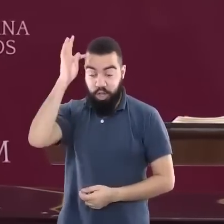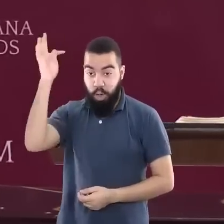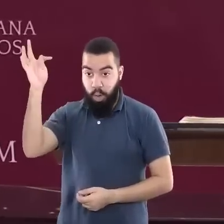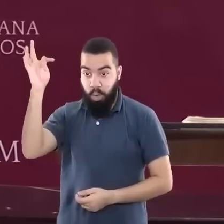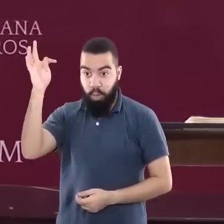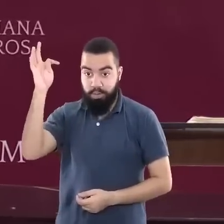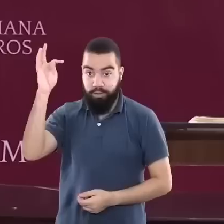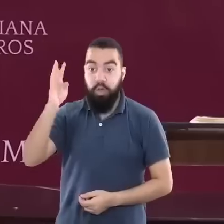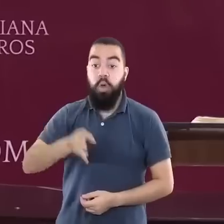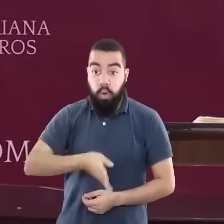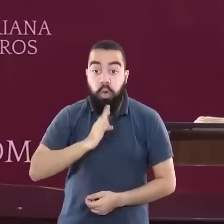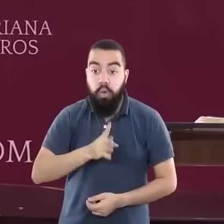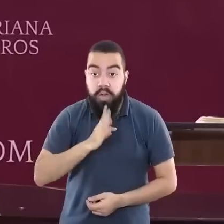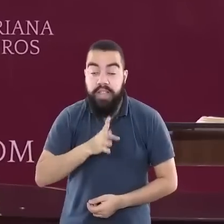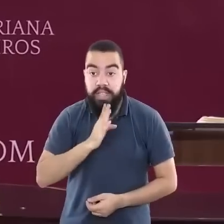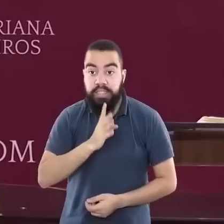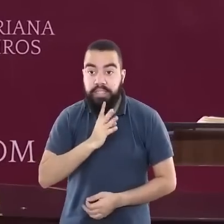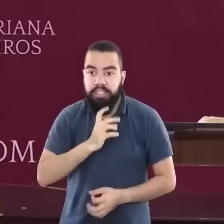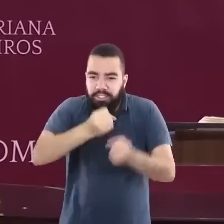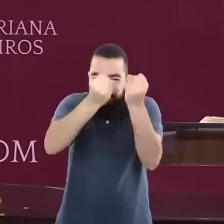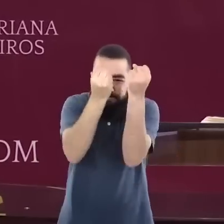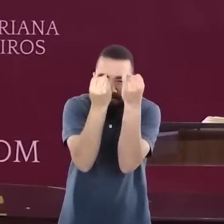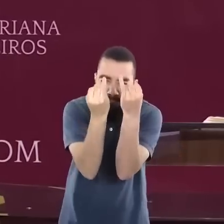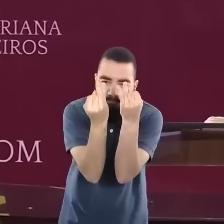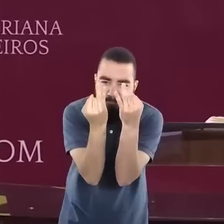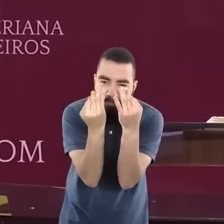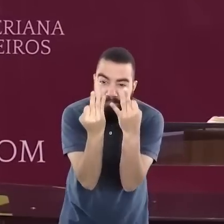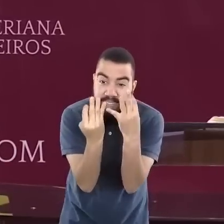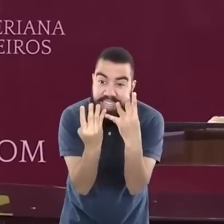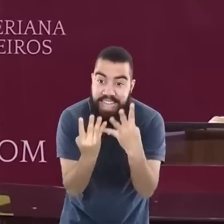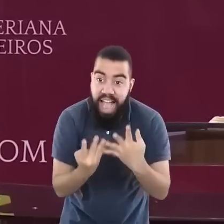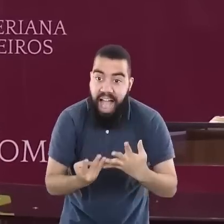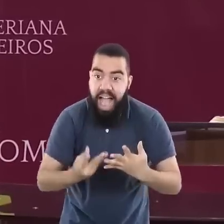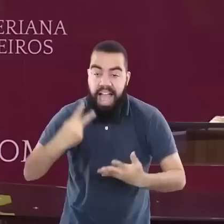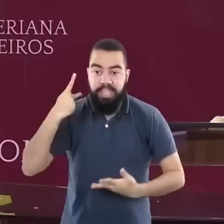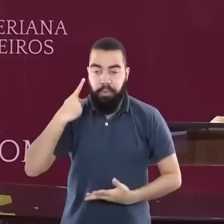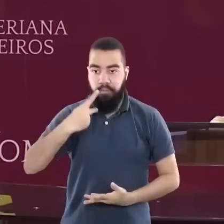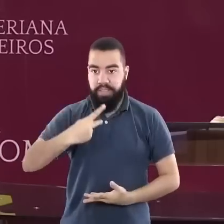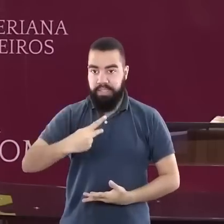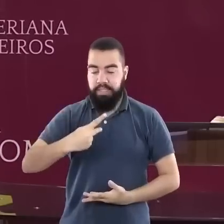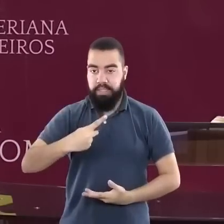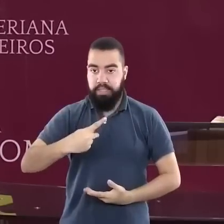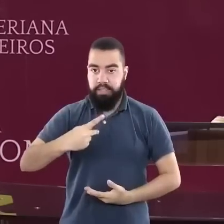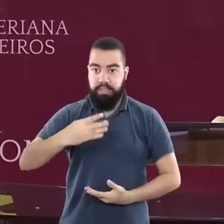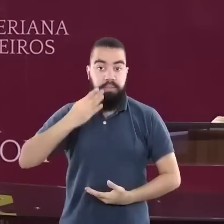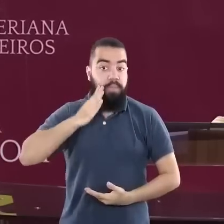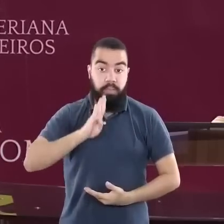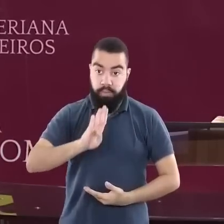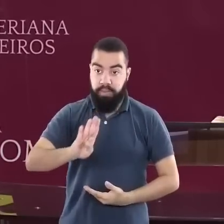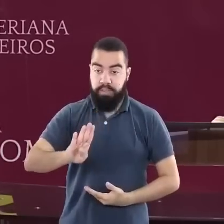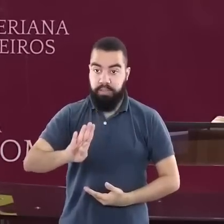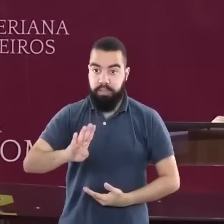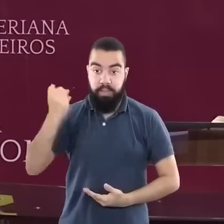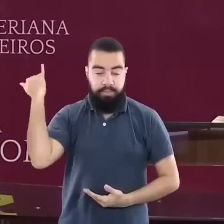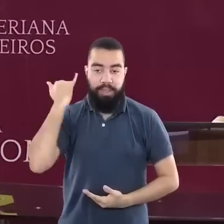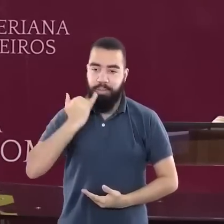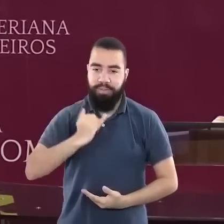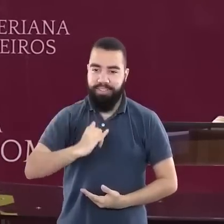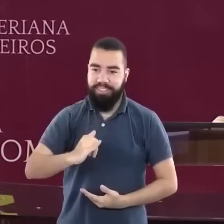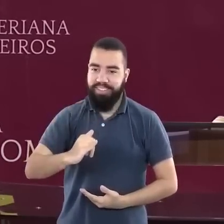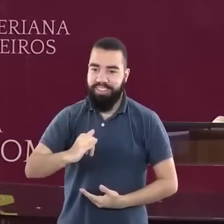sabia um detalhes das profecias mas tornaram-se completamente indiferentes depois